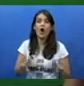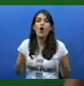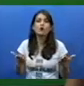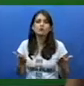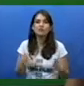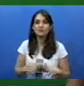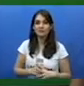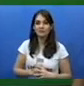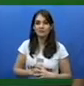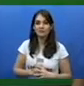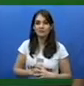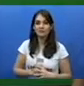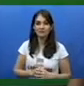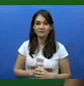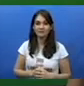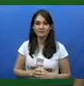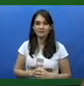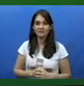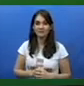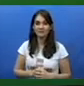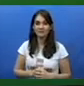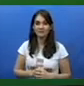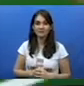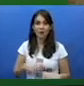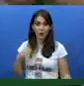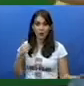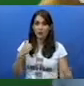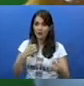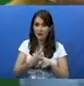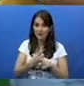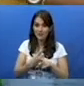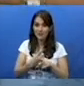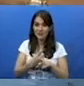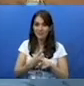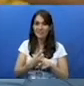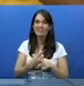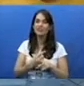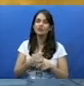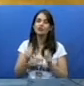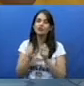acento? Ah, ele fica em cima de uma